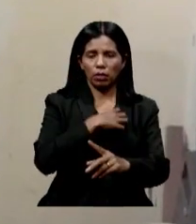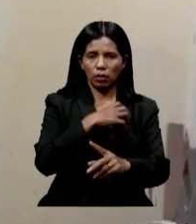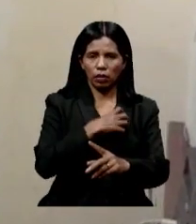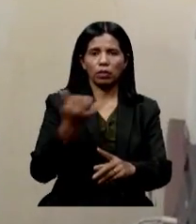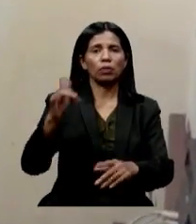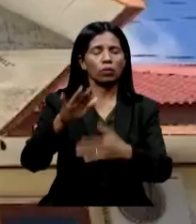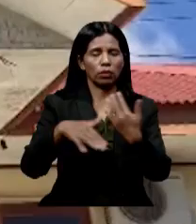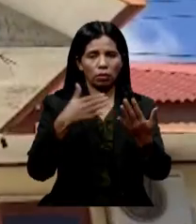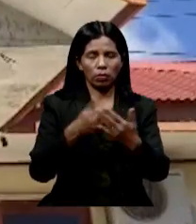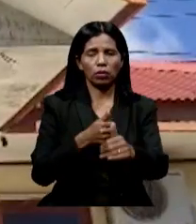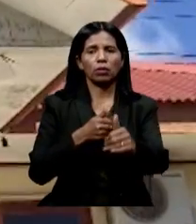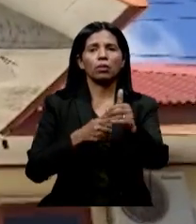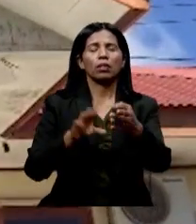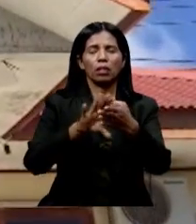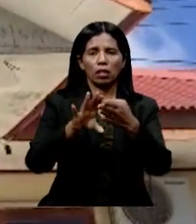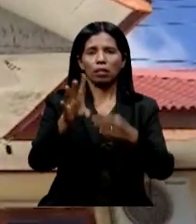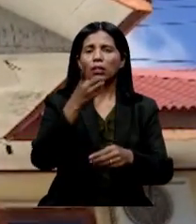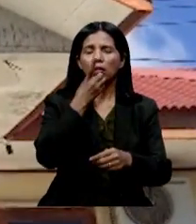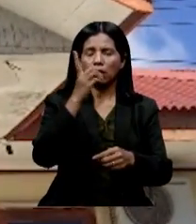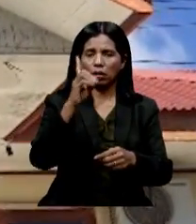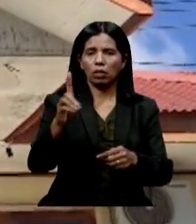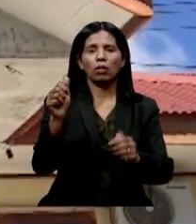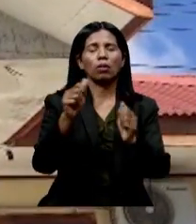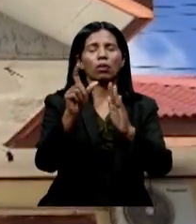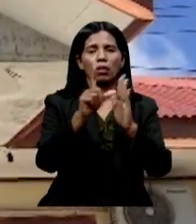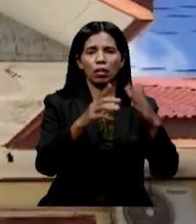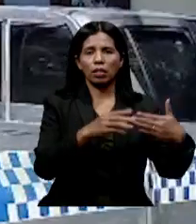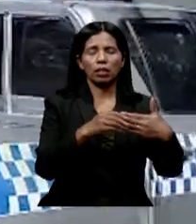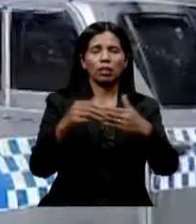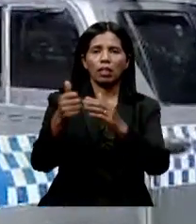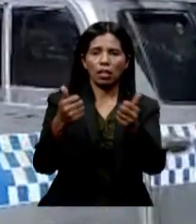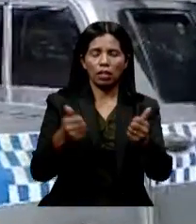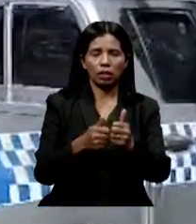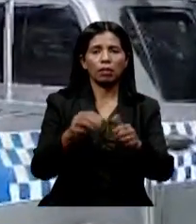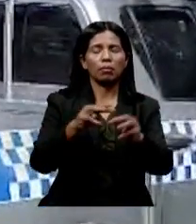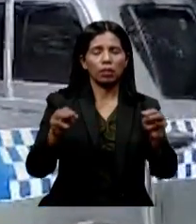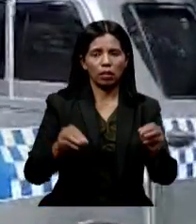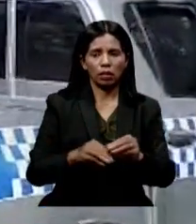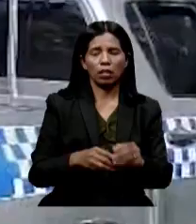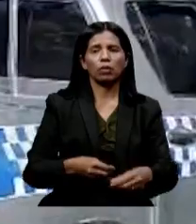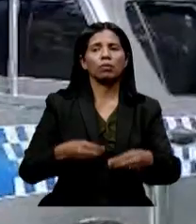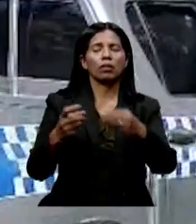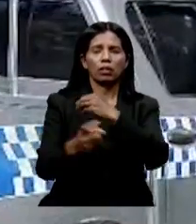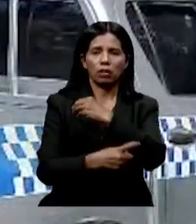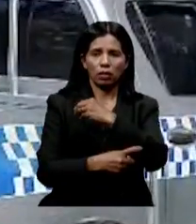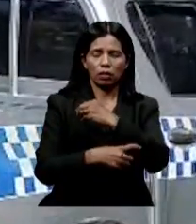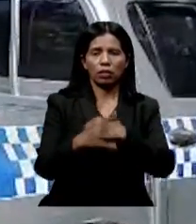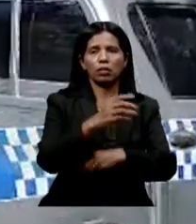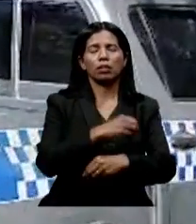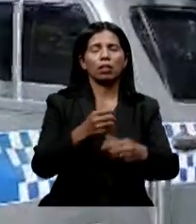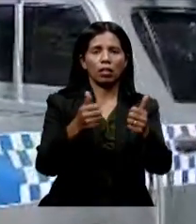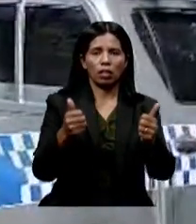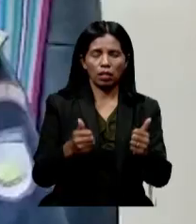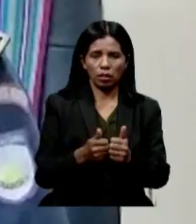Sira, baseia ba carta declaração, o líder arte marciais no rituais, a tua aplicação ba ramos arte marciais Sira.